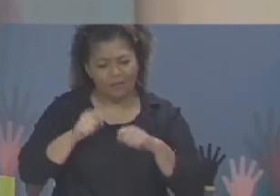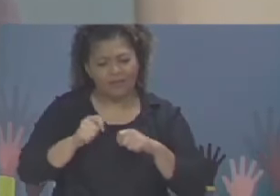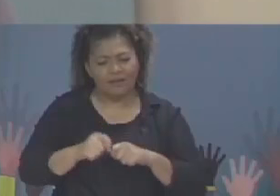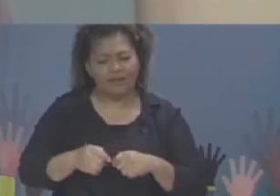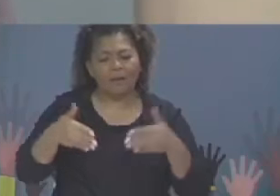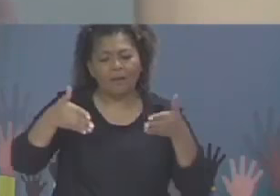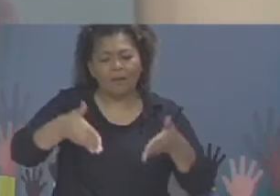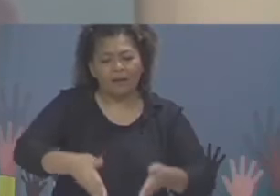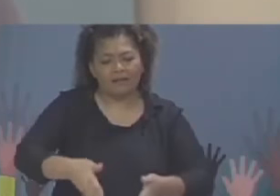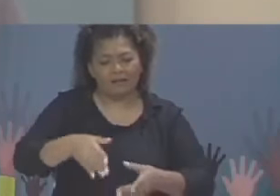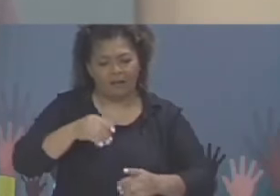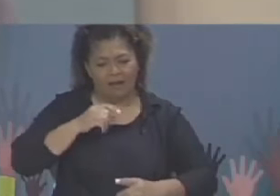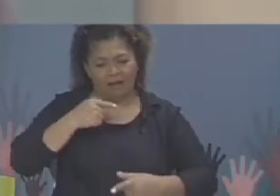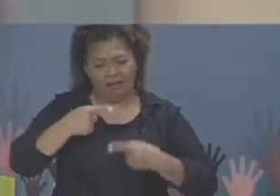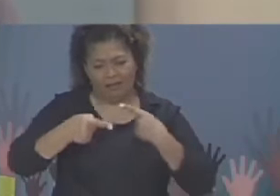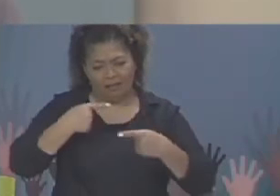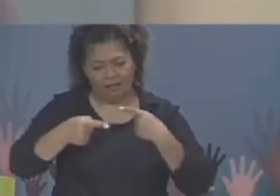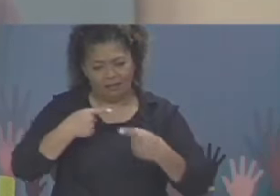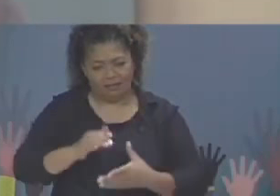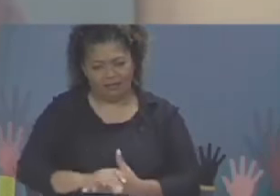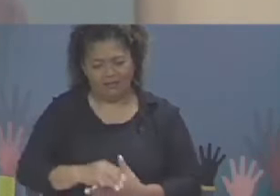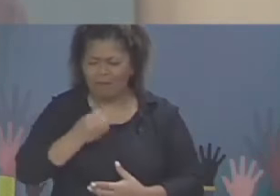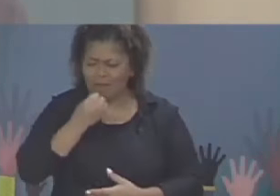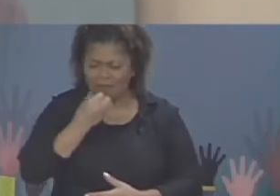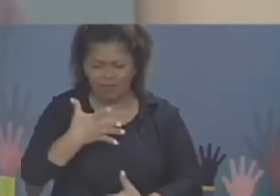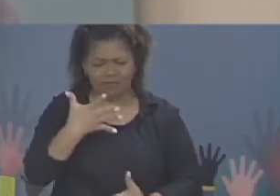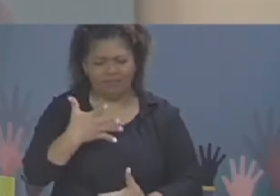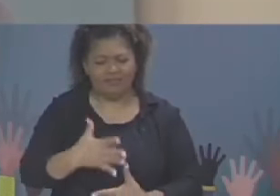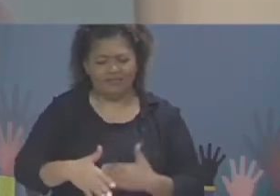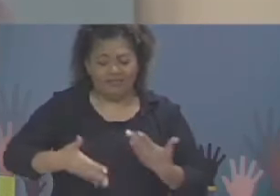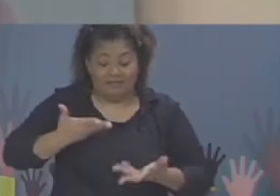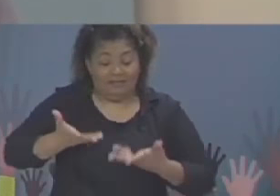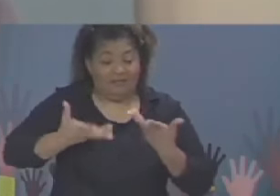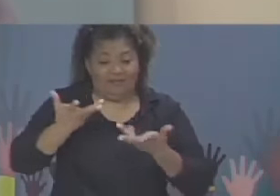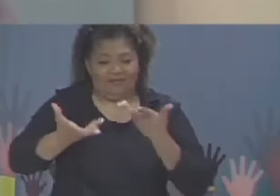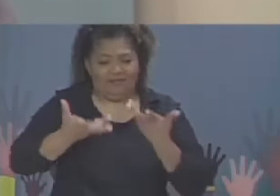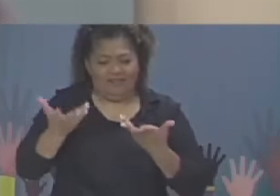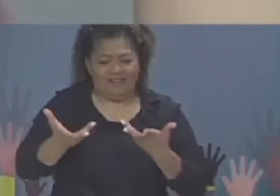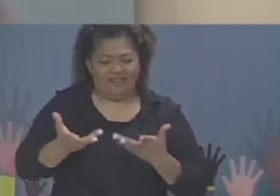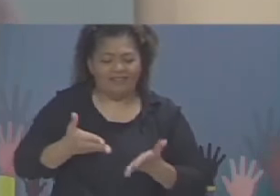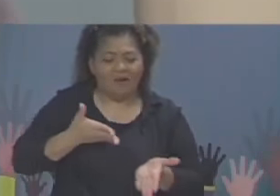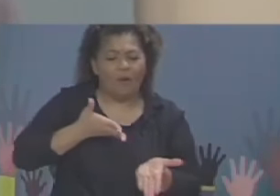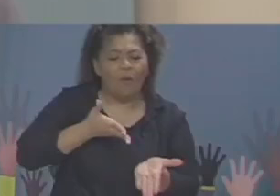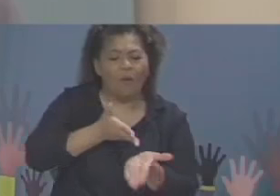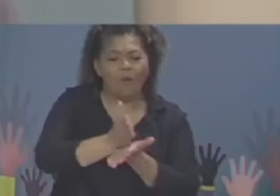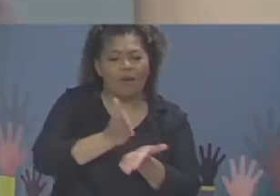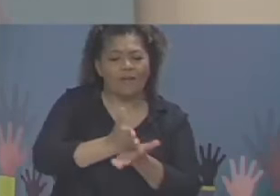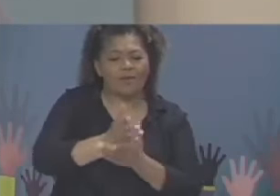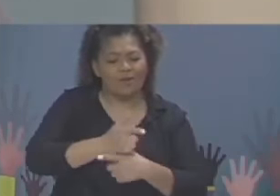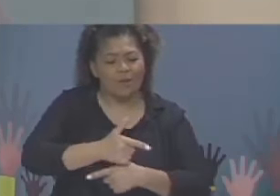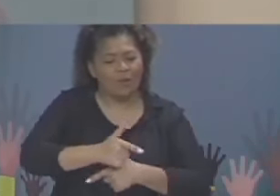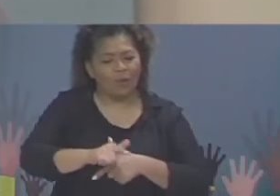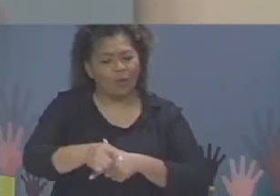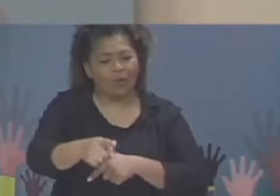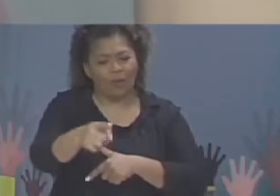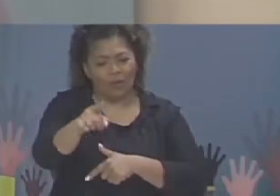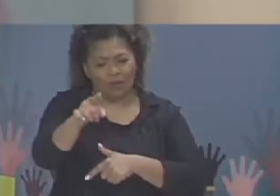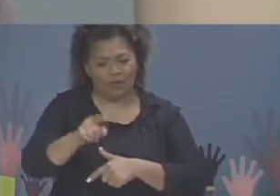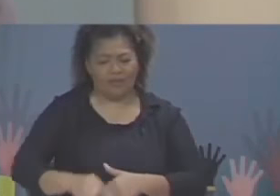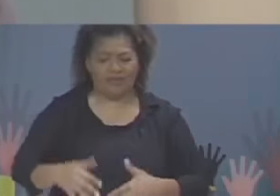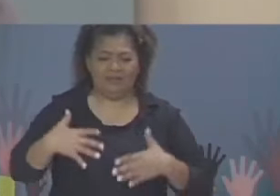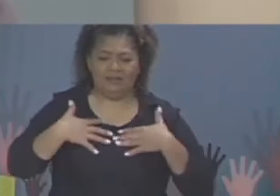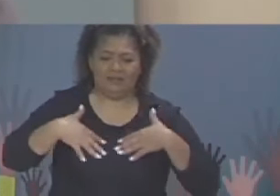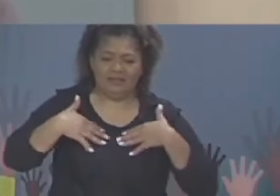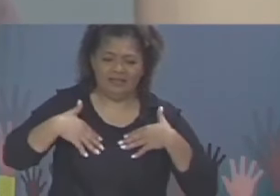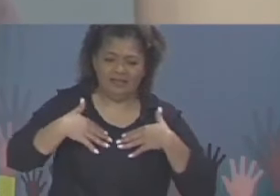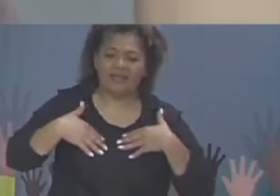aqui. Nós estamos extremamente motivados, foi um caminho longo, mas foi o nosso caminho. Nós estamos extremamente motivados aqui nessa noite. E